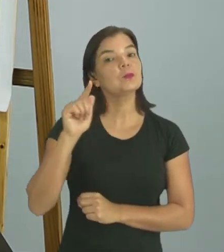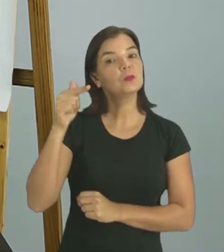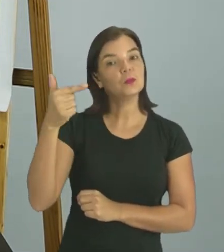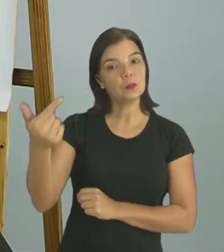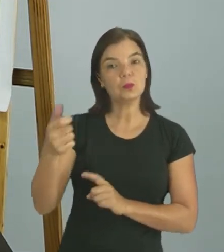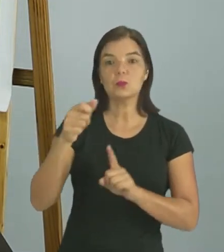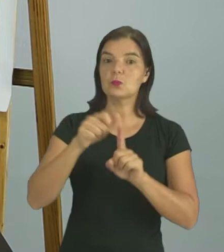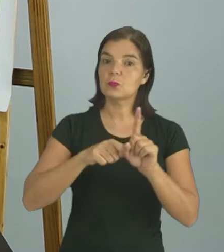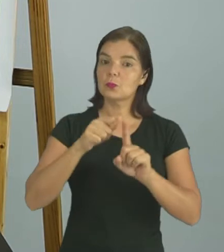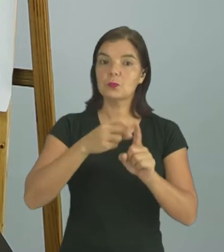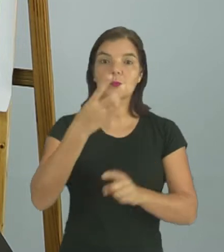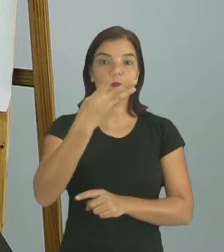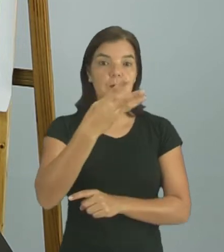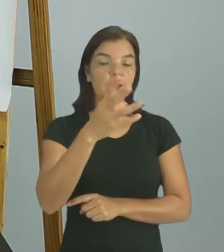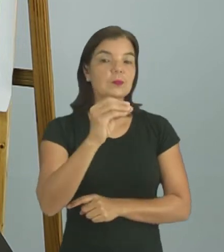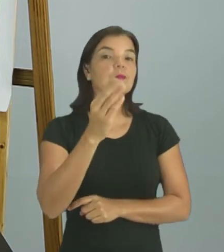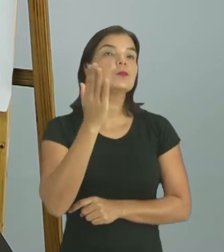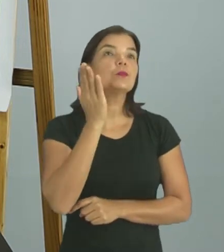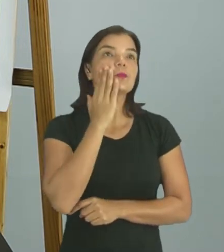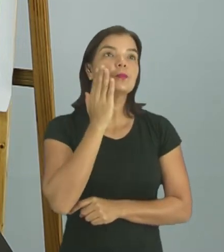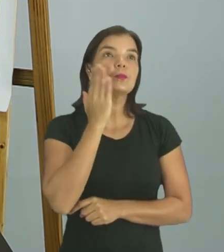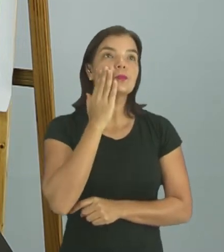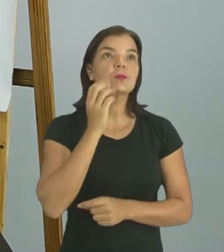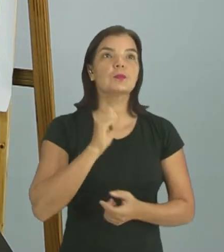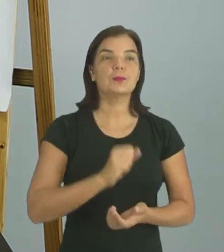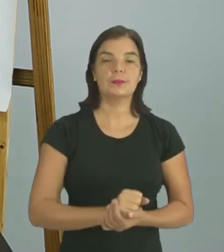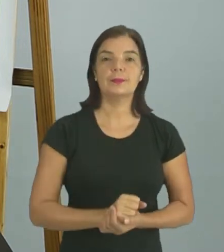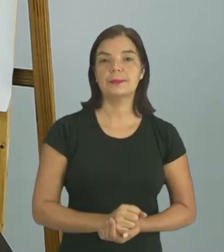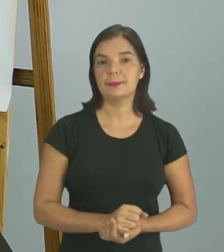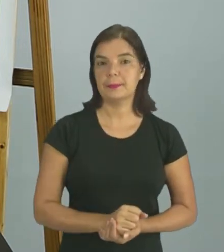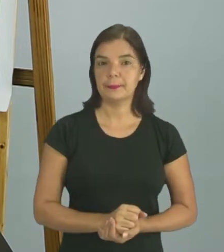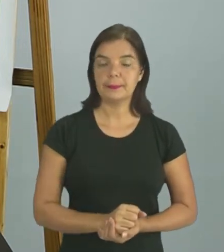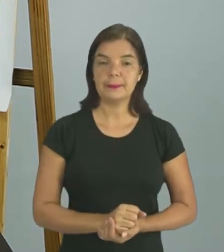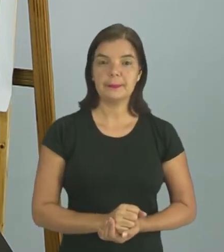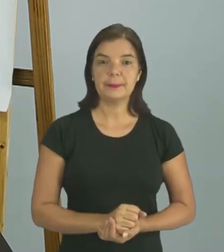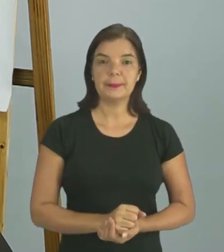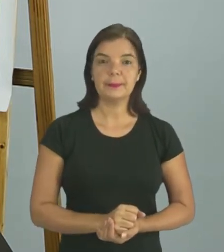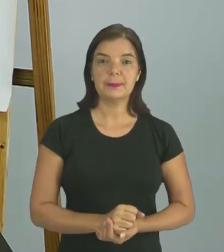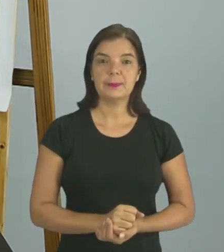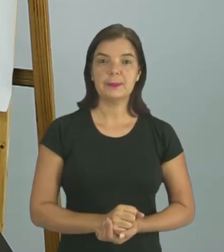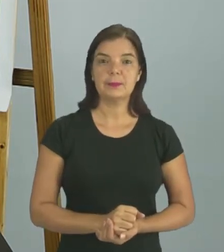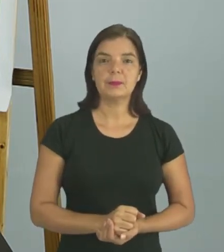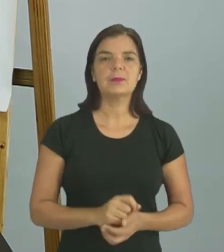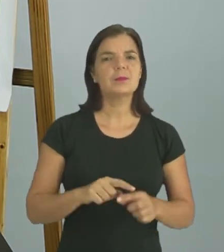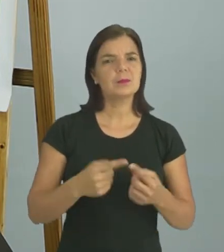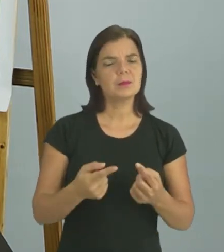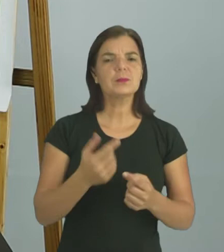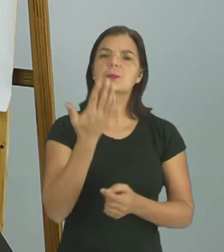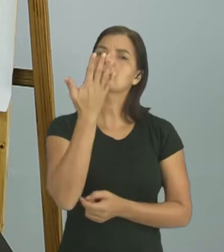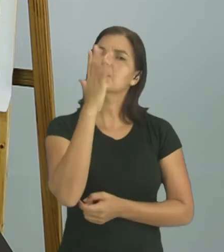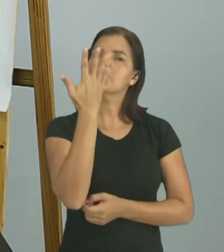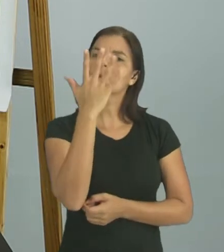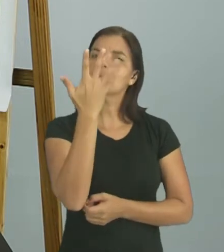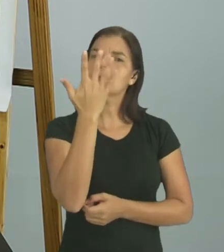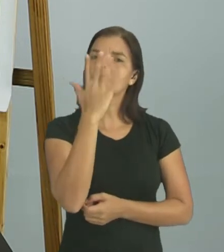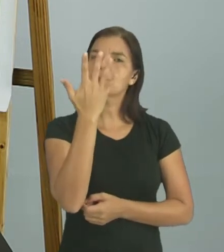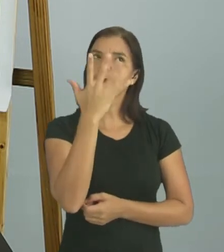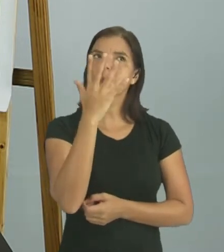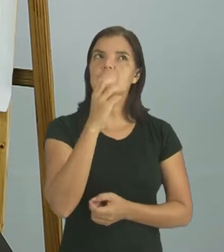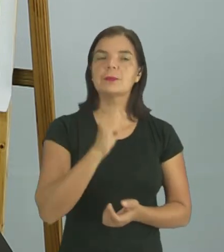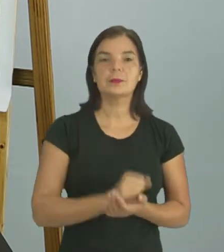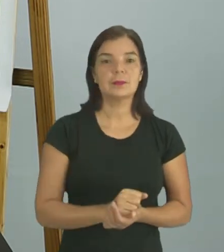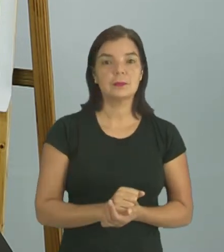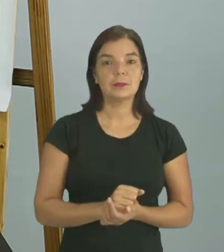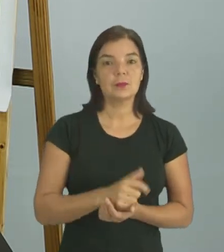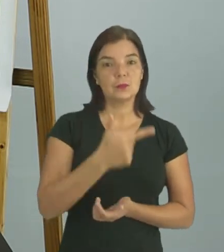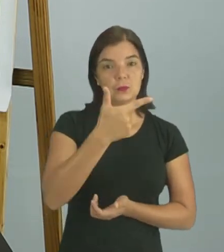terão 30 a 31 dias e outros terão apenas 30 dias. Mês de fevereiro